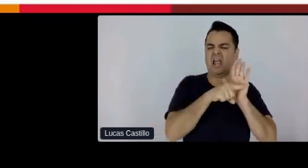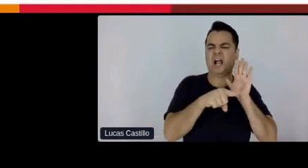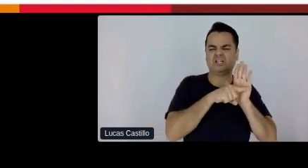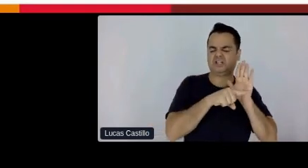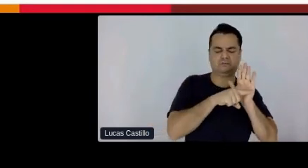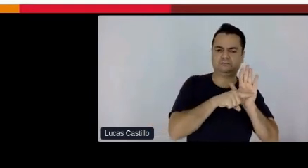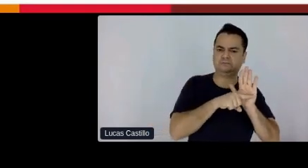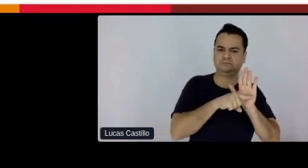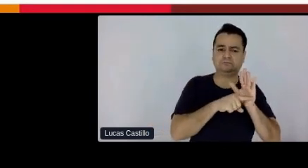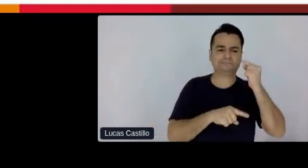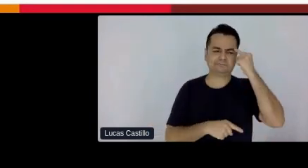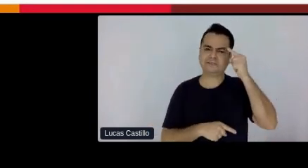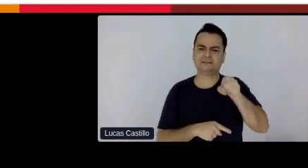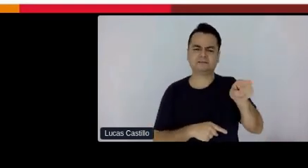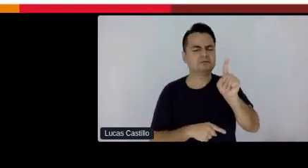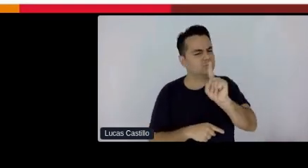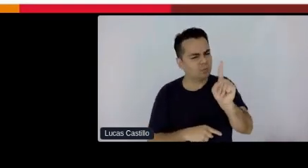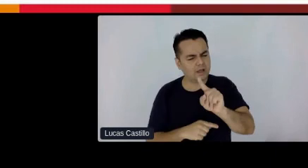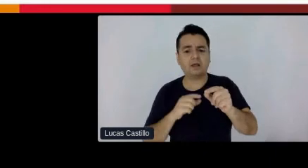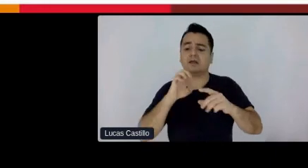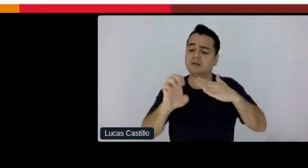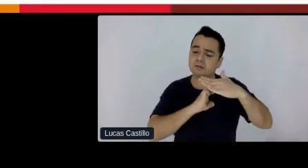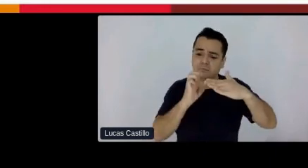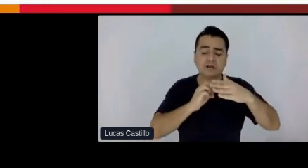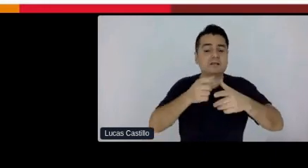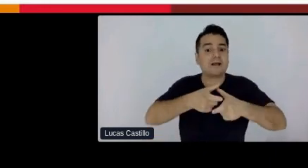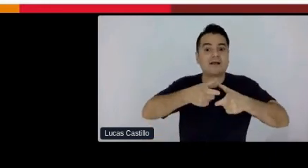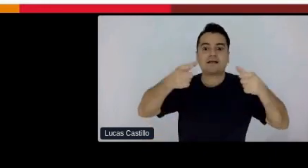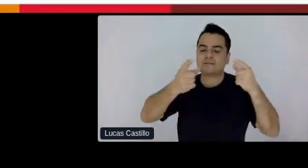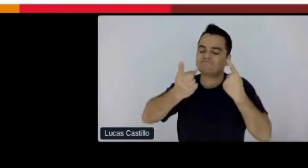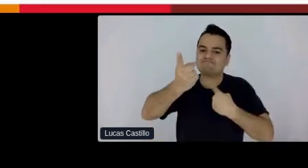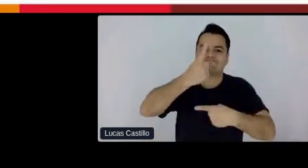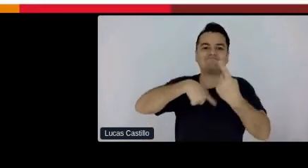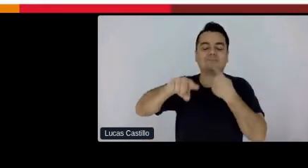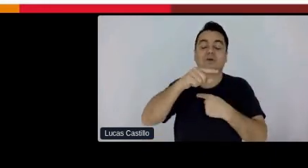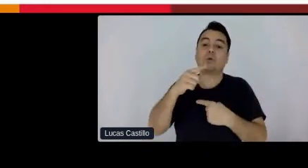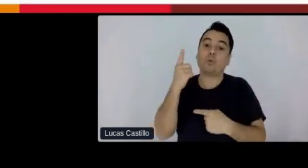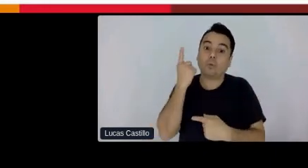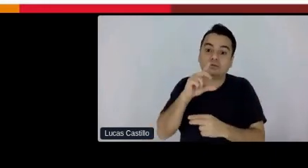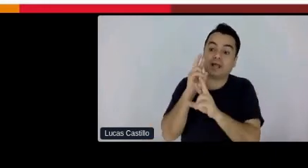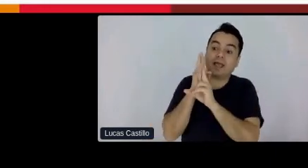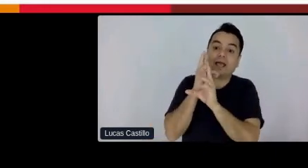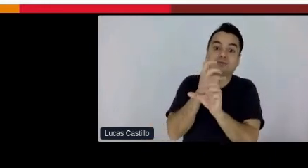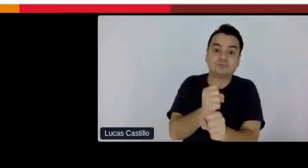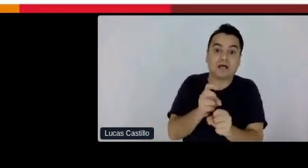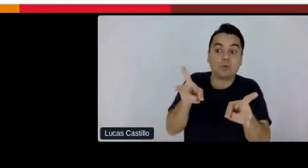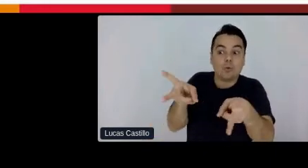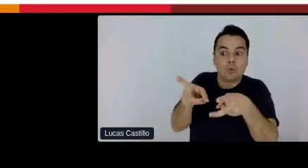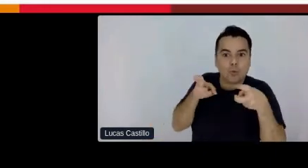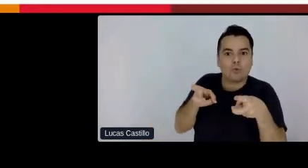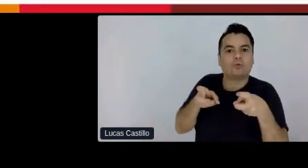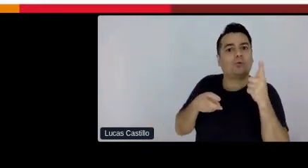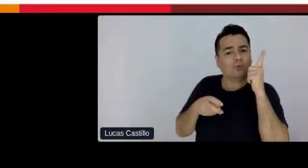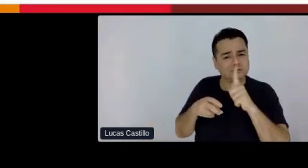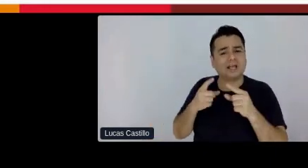a diversidade, crescer como empresa, a inovar mais, ter melhor resultado, ter melhor lucro quando a gente aumenta a diversidade da nossa empresa. E é um assunto que eu já